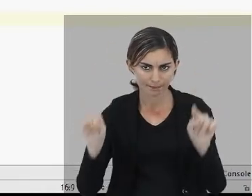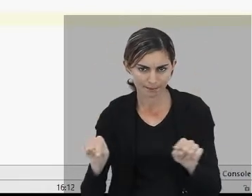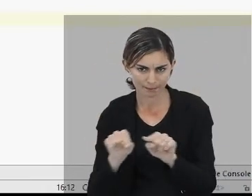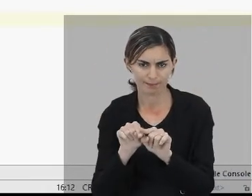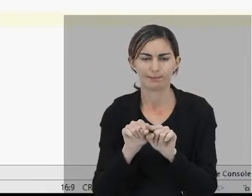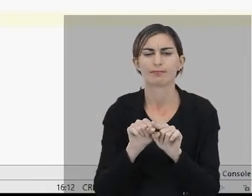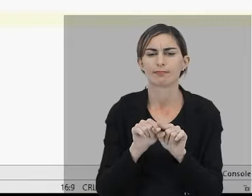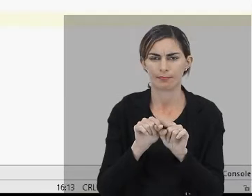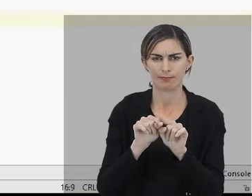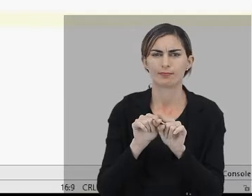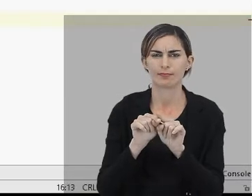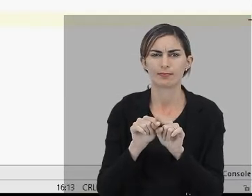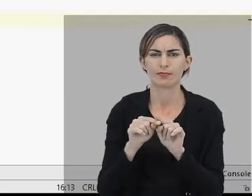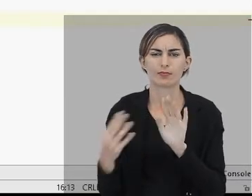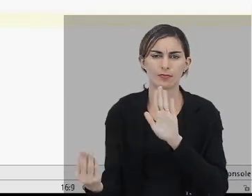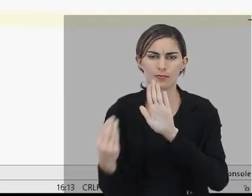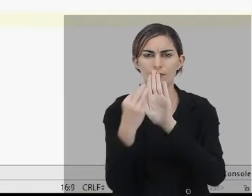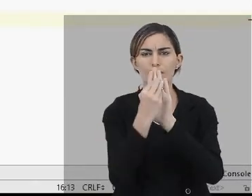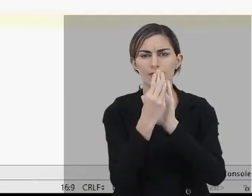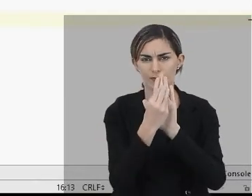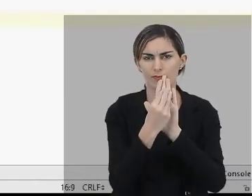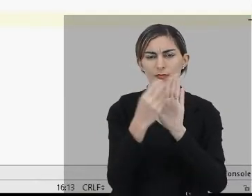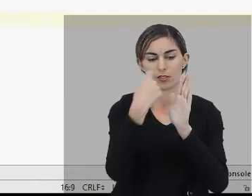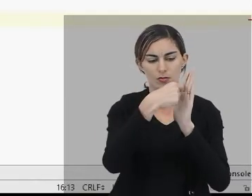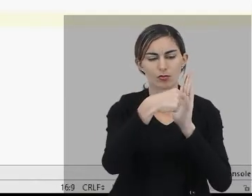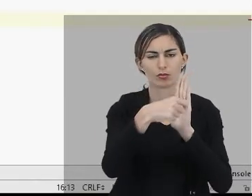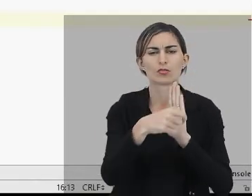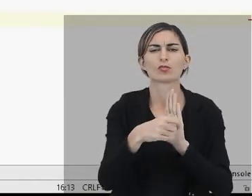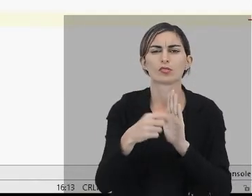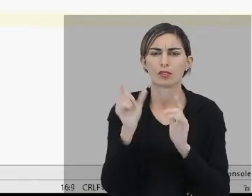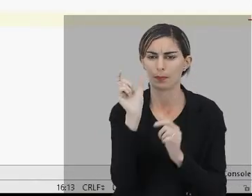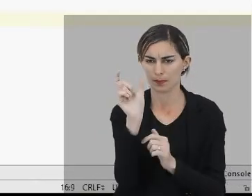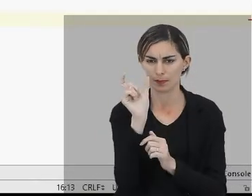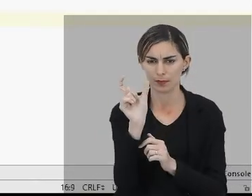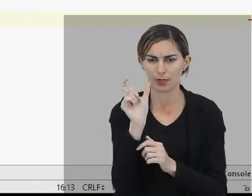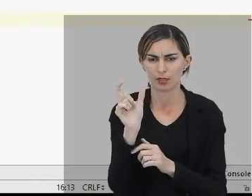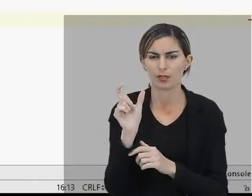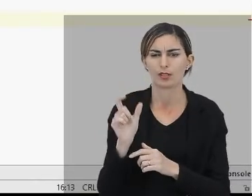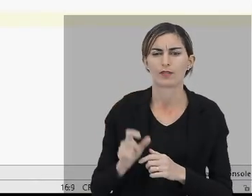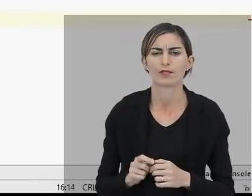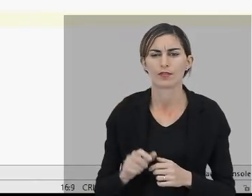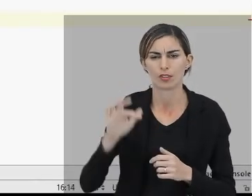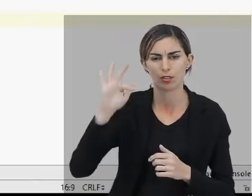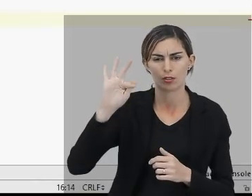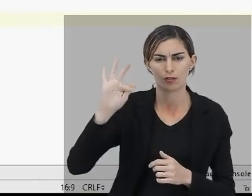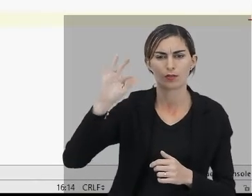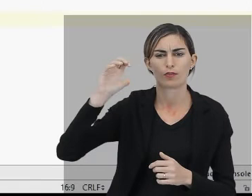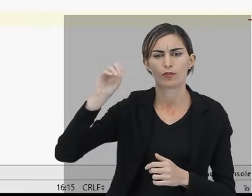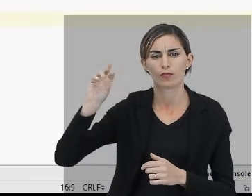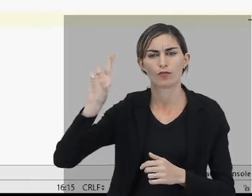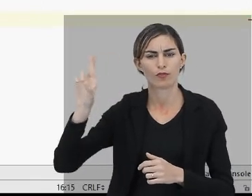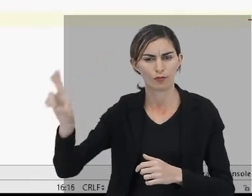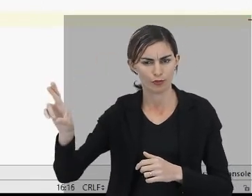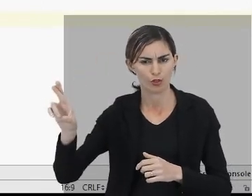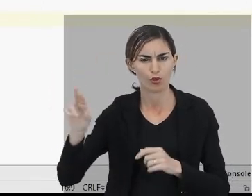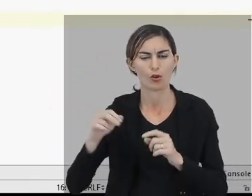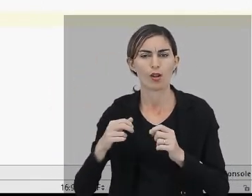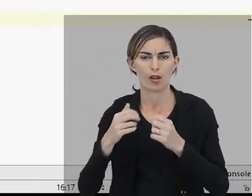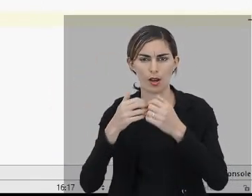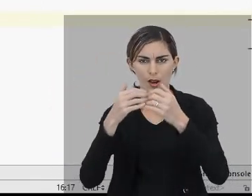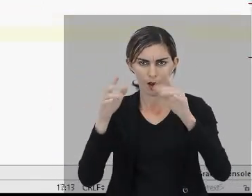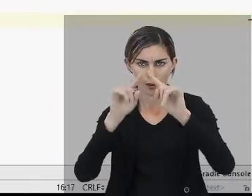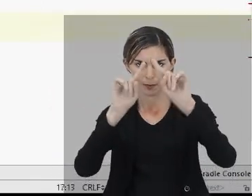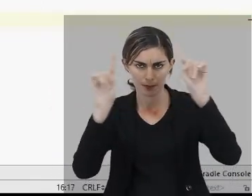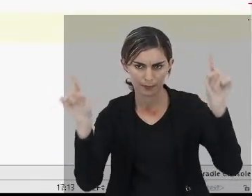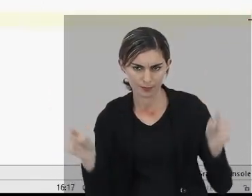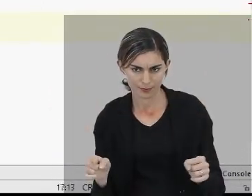for, ela é escrita através da palavra-chave for. Você vai ter um abre e fecha